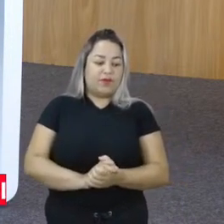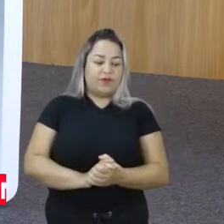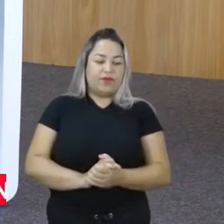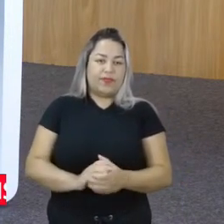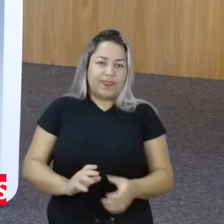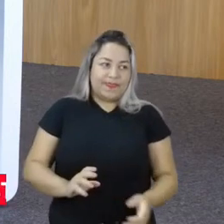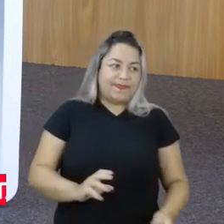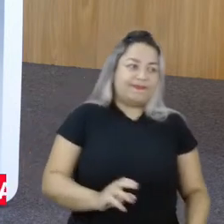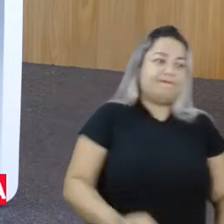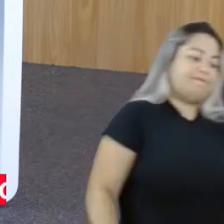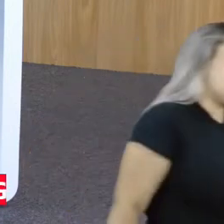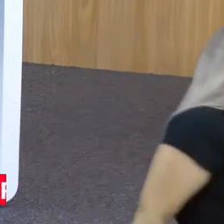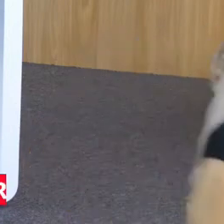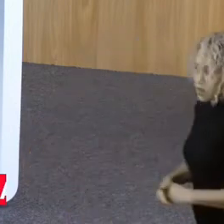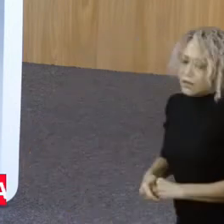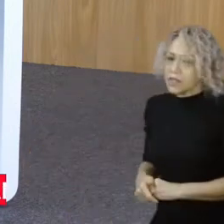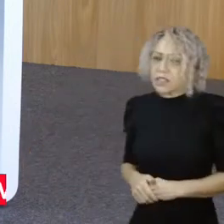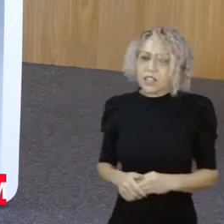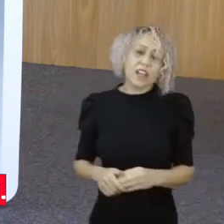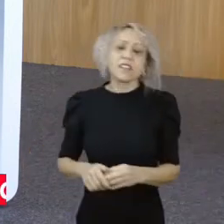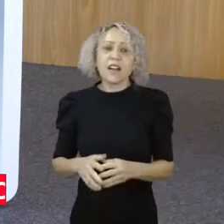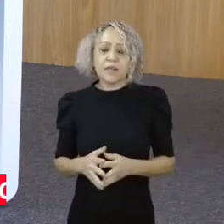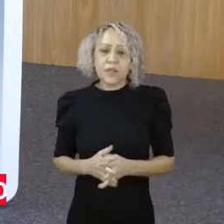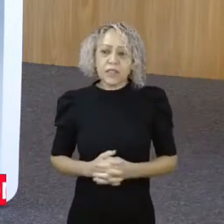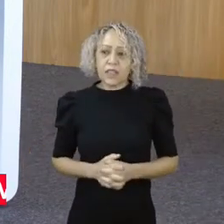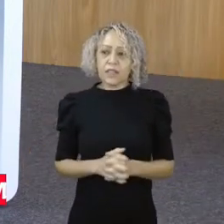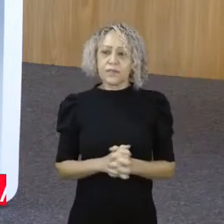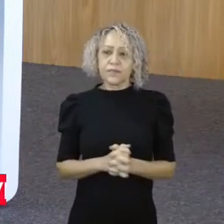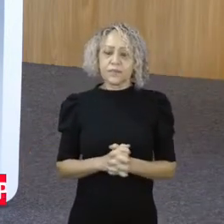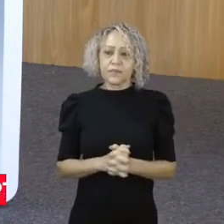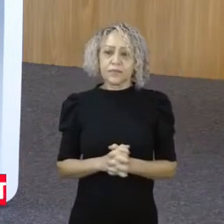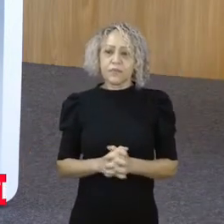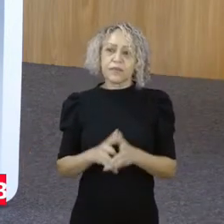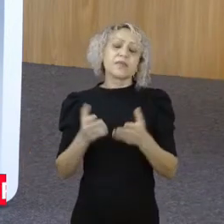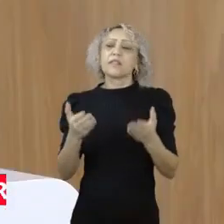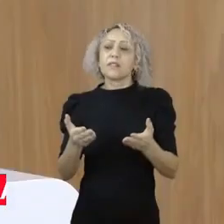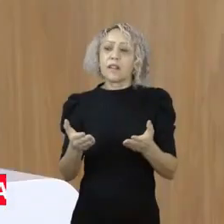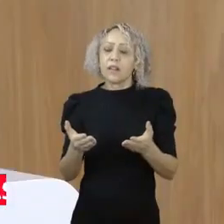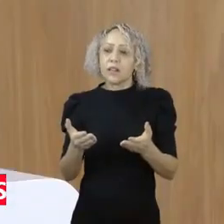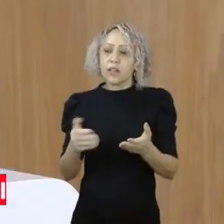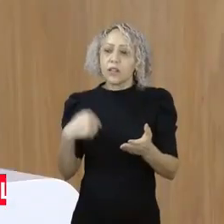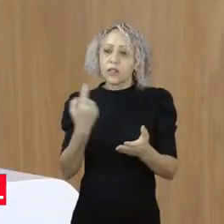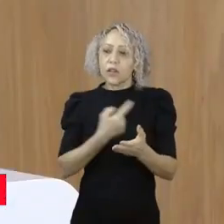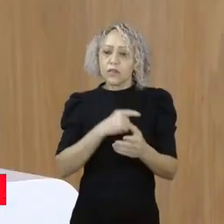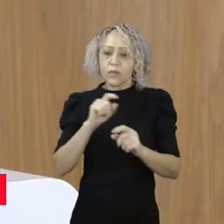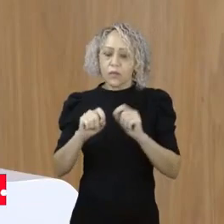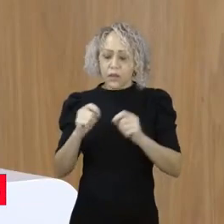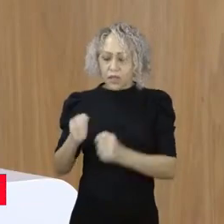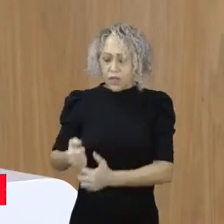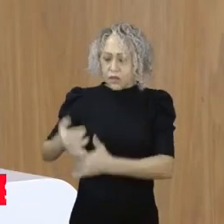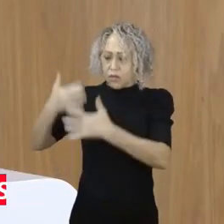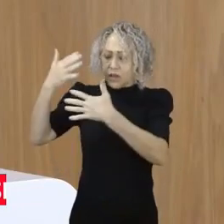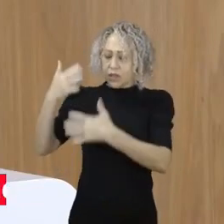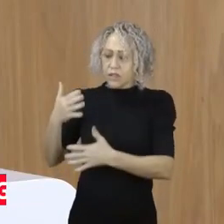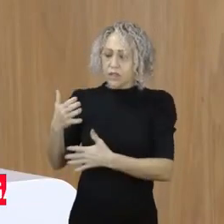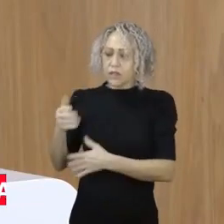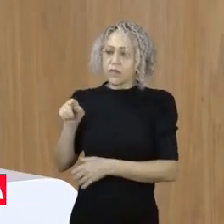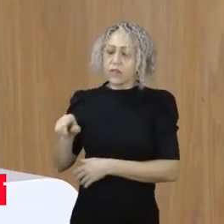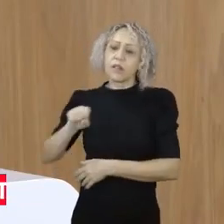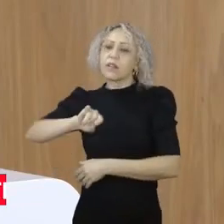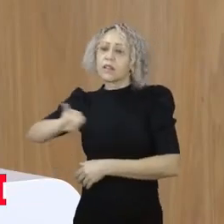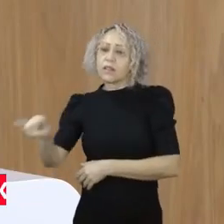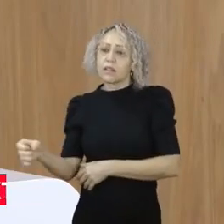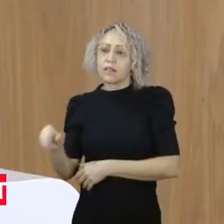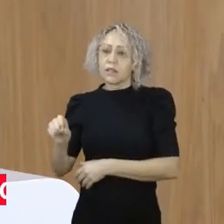pacífica, com mais respeito à autonomia das nações, dos países, né? A Josi Negreiros, desculpa, diz aqui que a